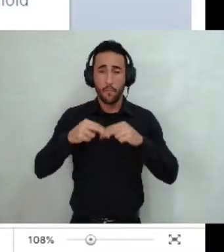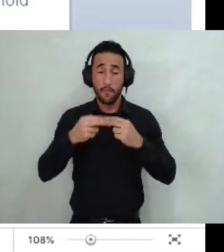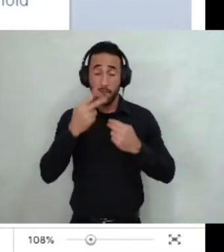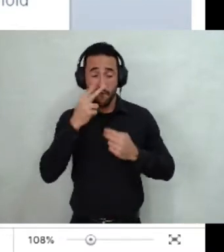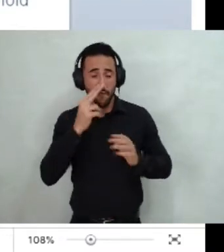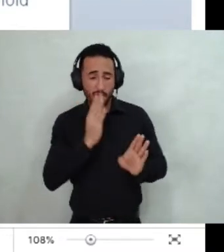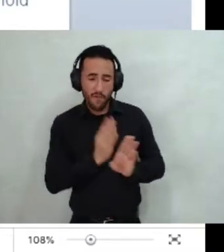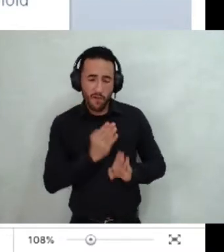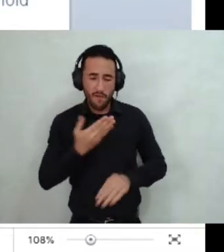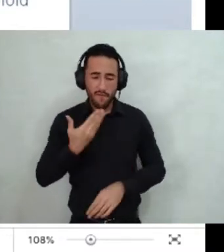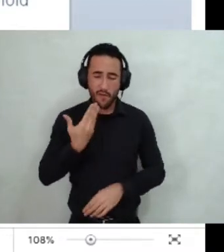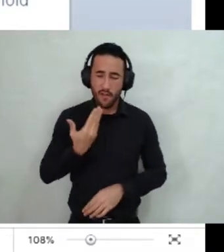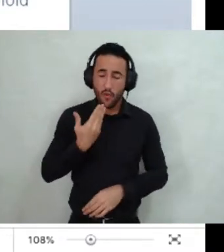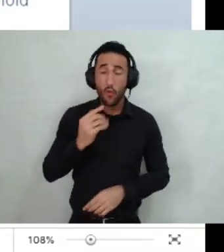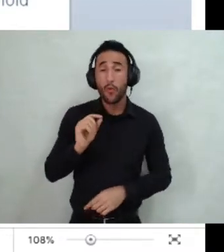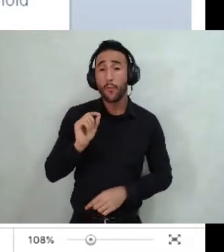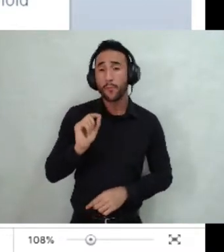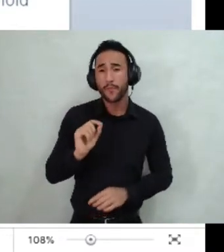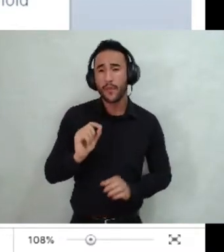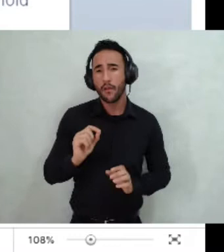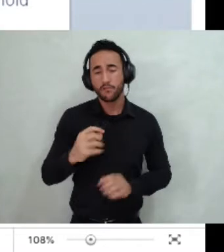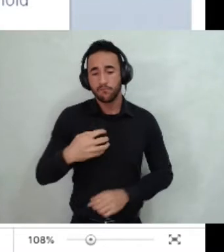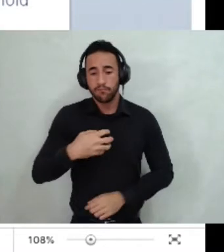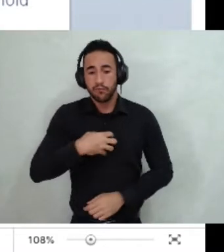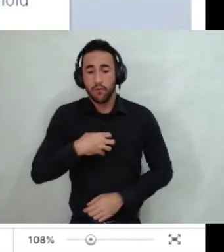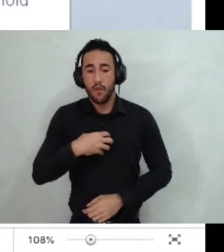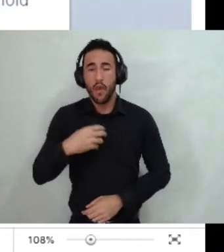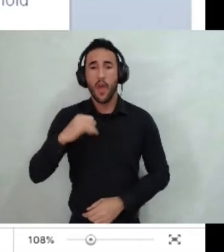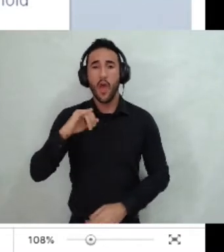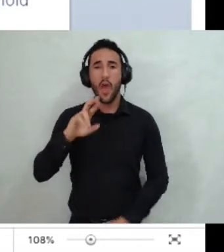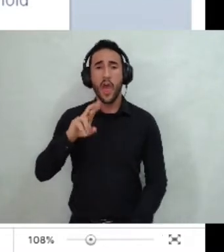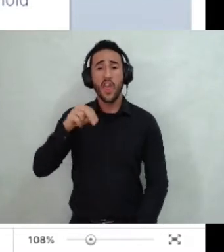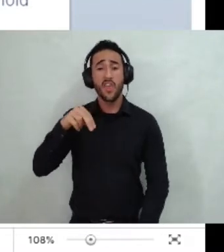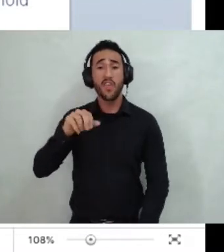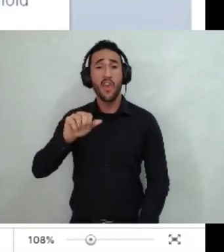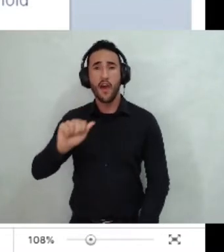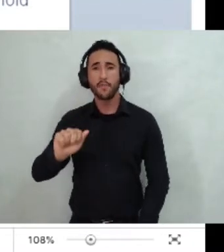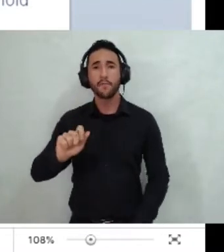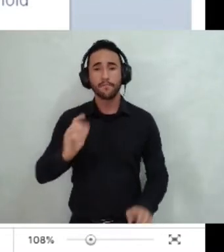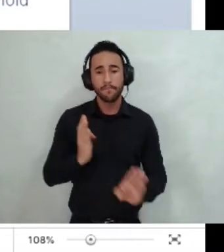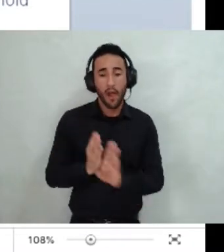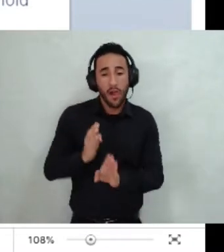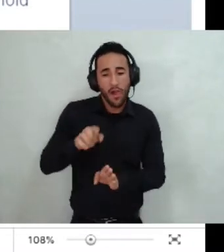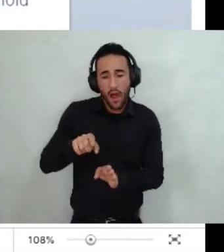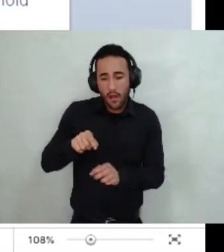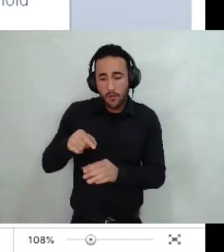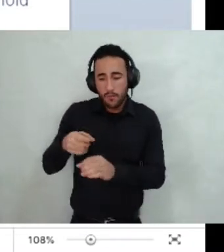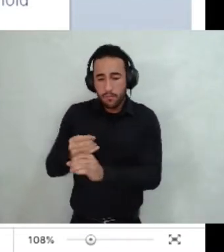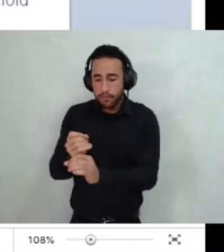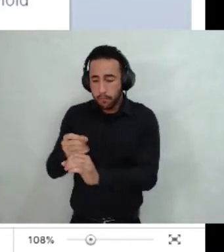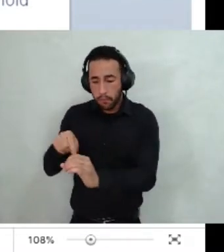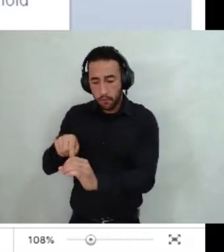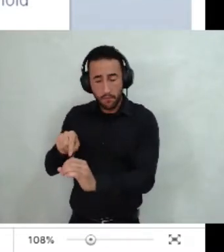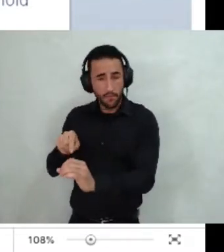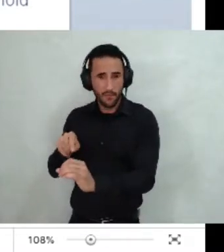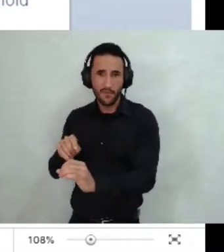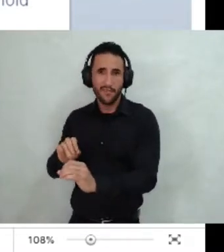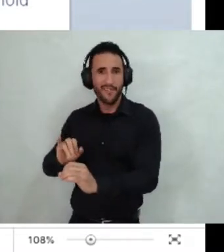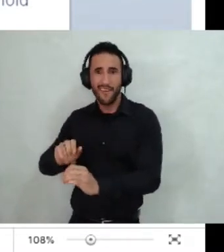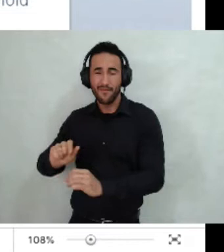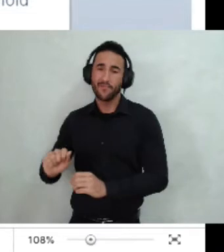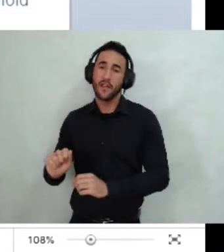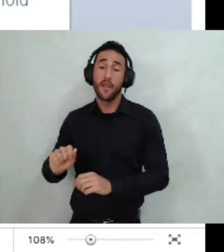presença de RNA detectável na amostra desses pacientes. Então, muito no início